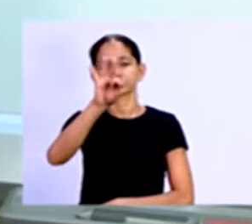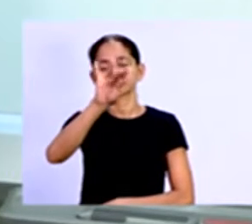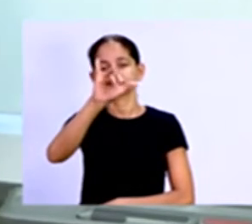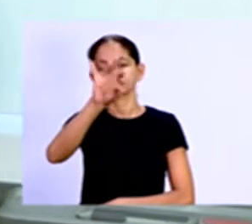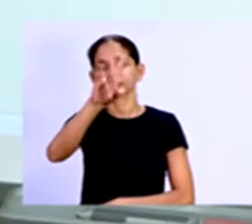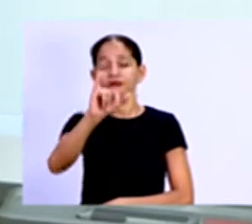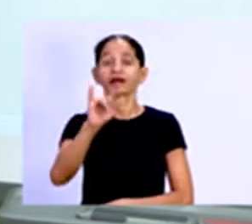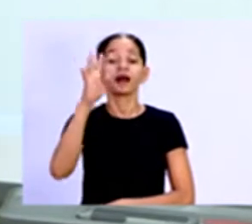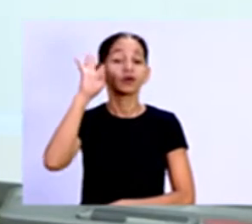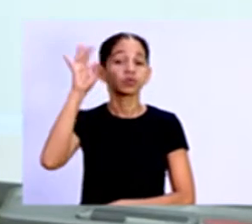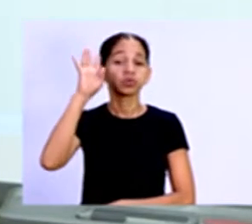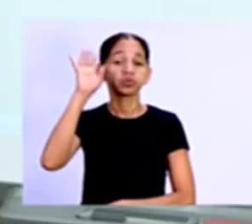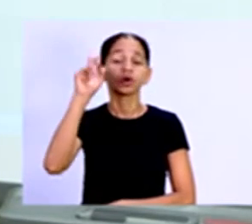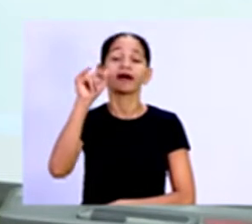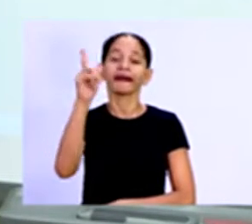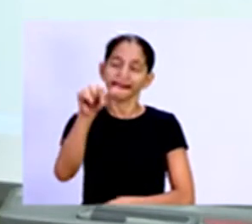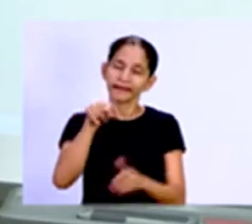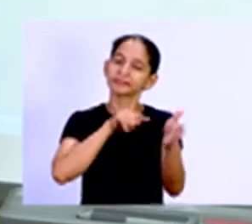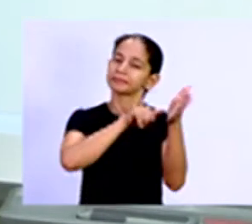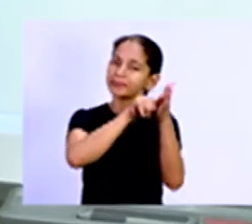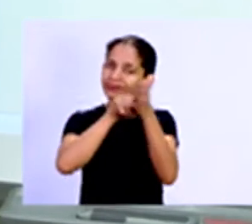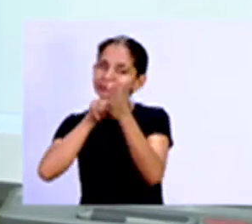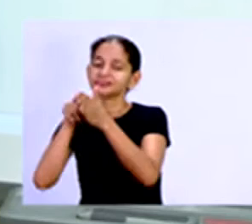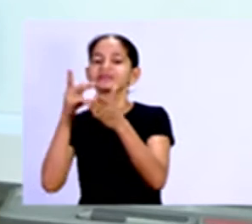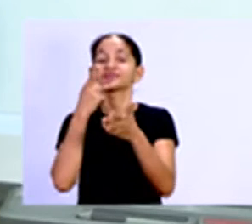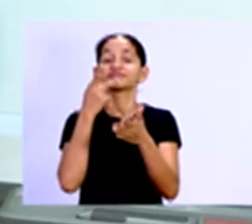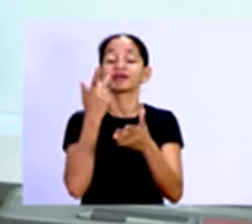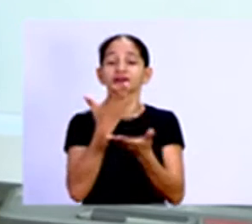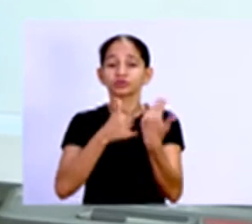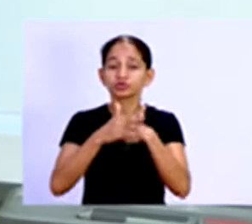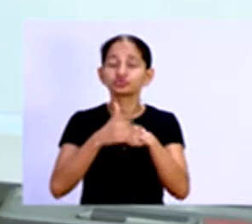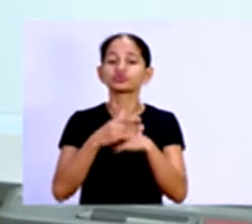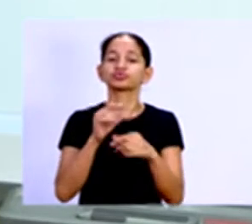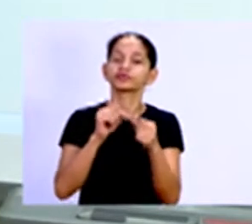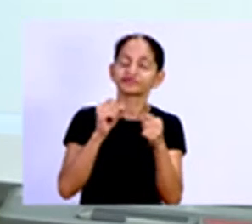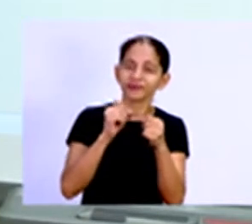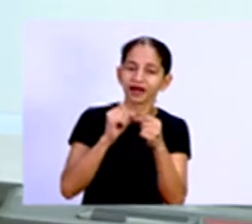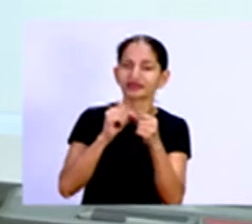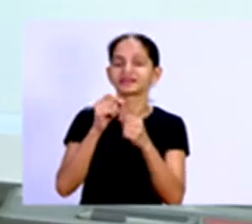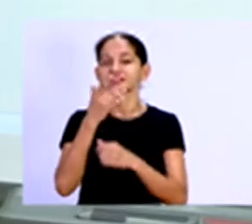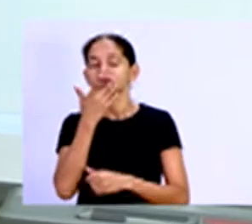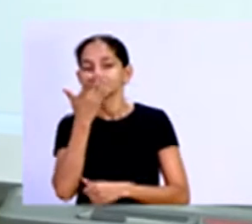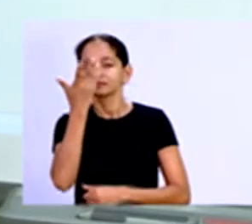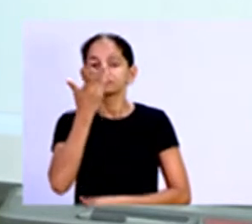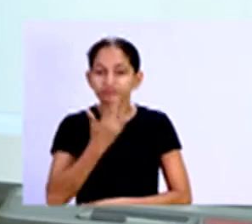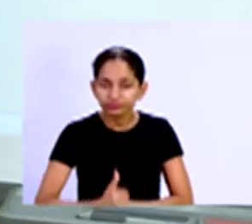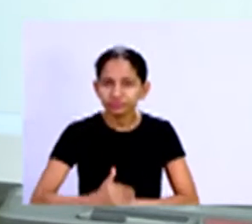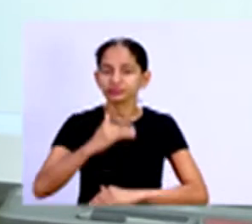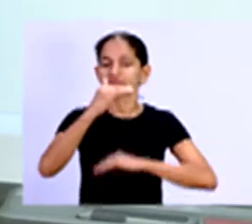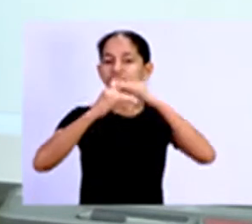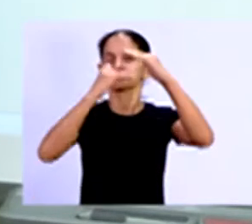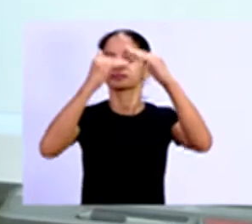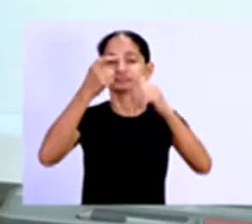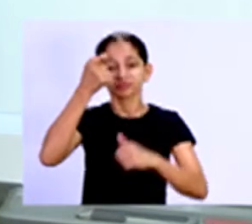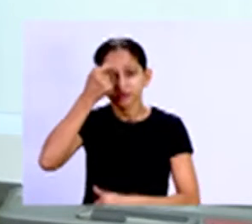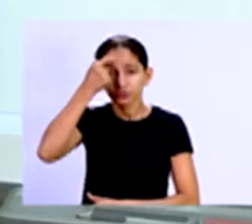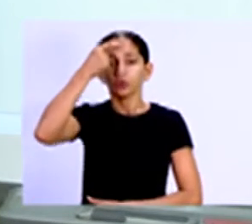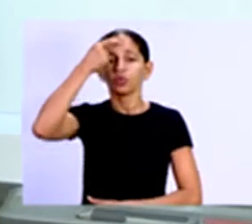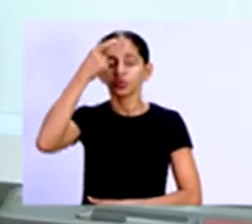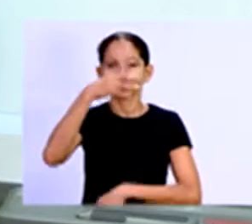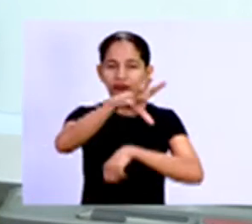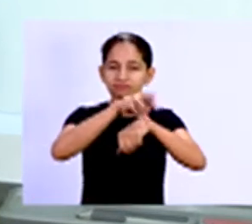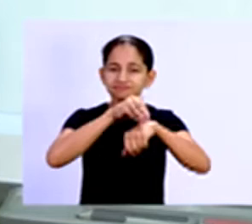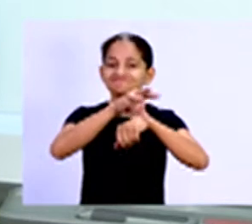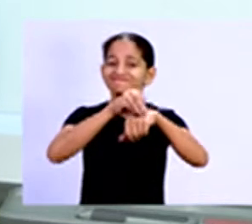de um sociólogo chamado Emile Durkheim, que fala que todo o processo de construção do indivíduo no ser social se faz por um processo de